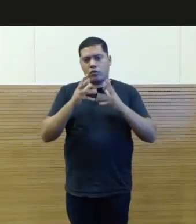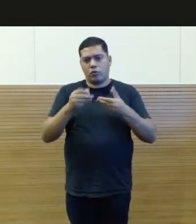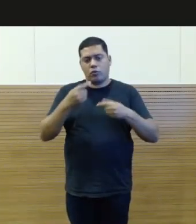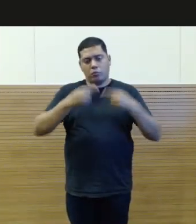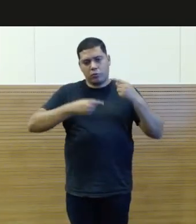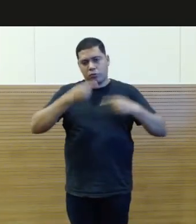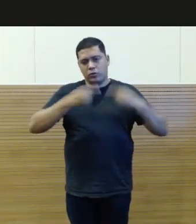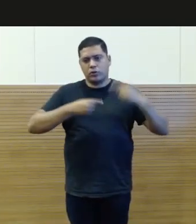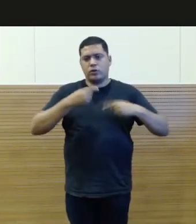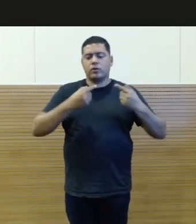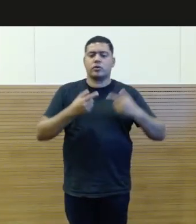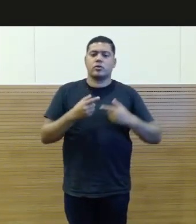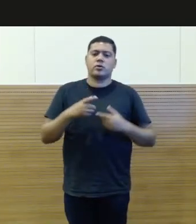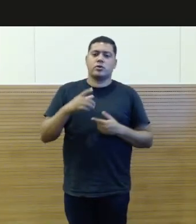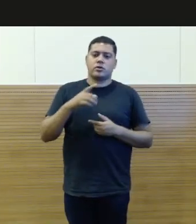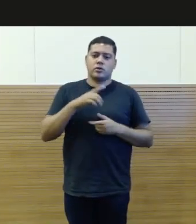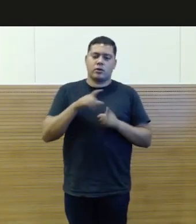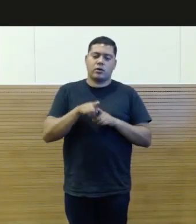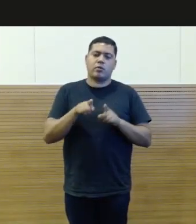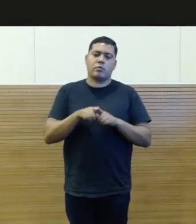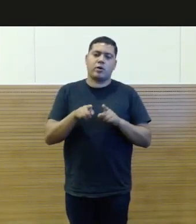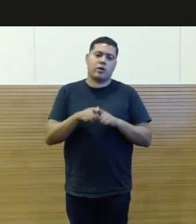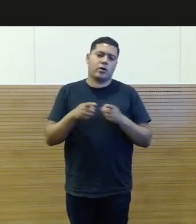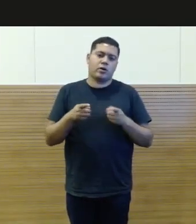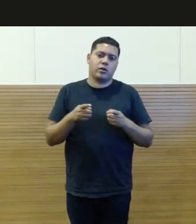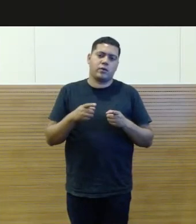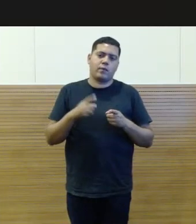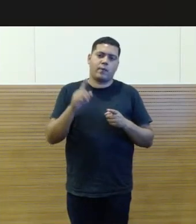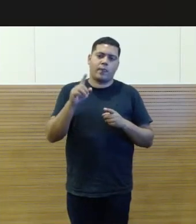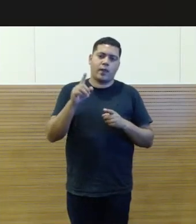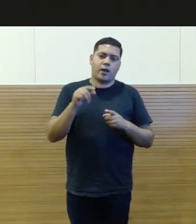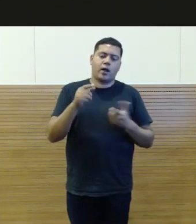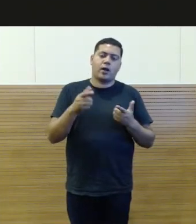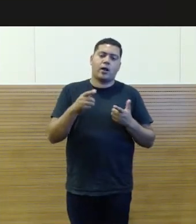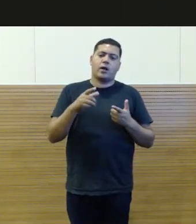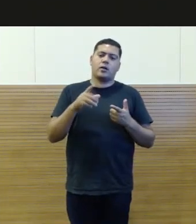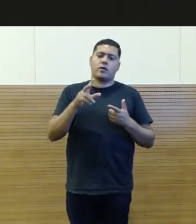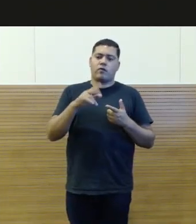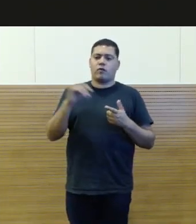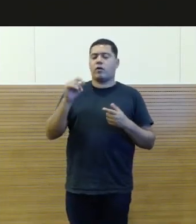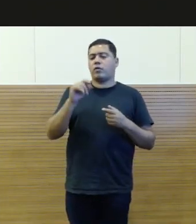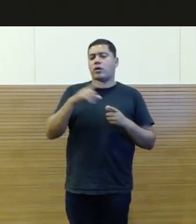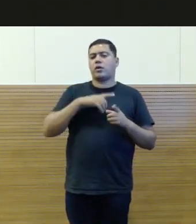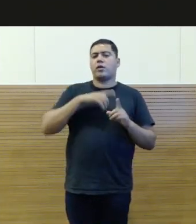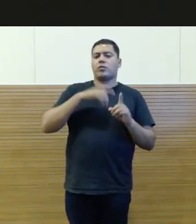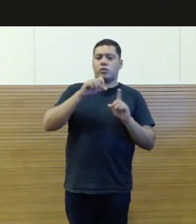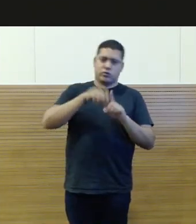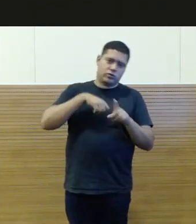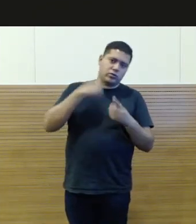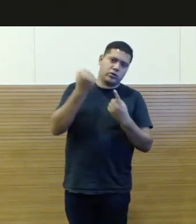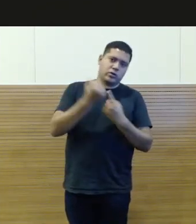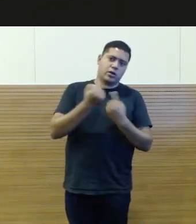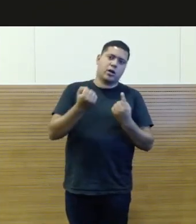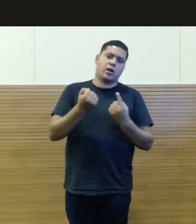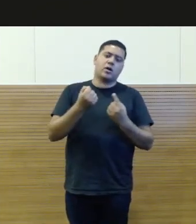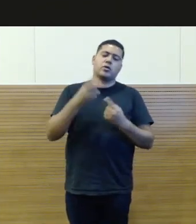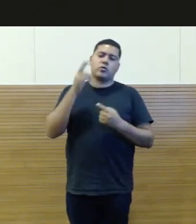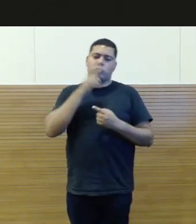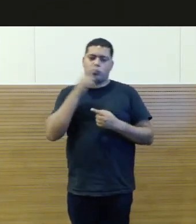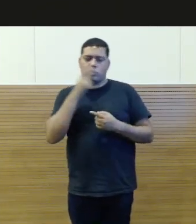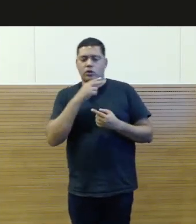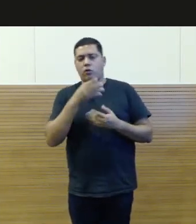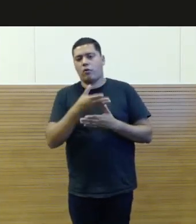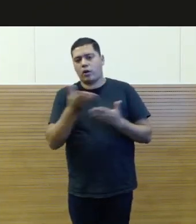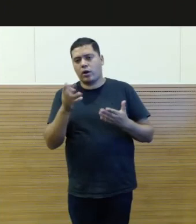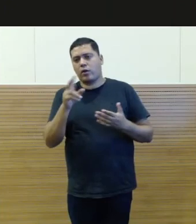políticas corporativas, inclusive aquelas que vão buscar sociedades de nutrição, aquelas que